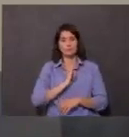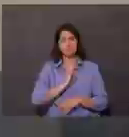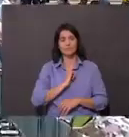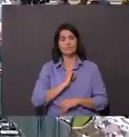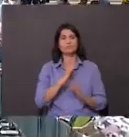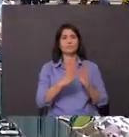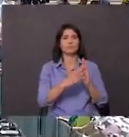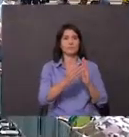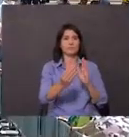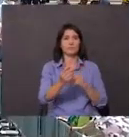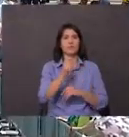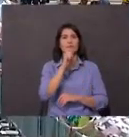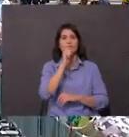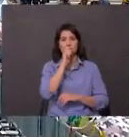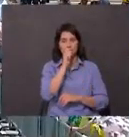Senhor.